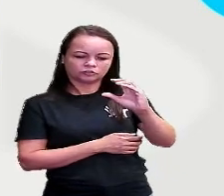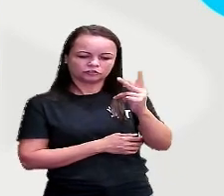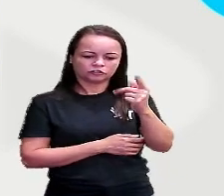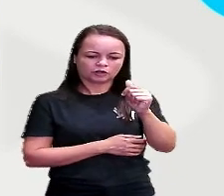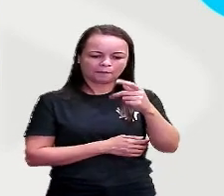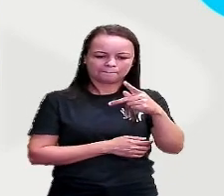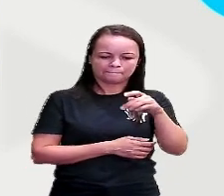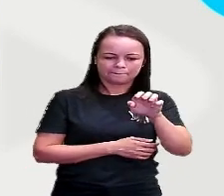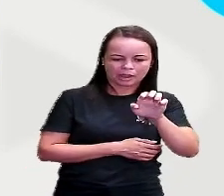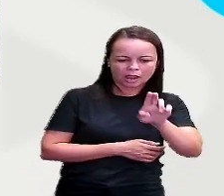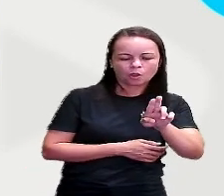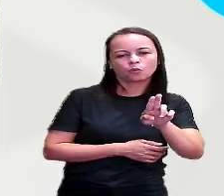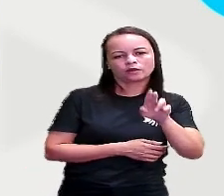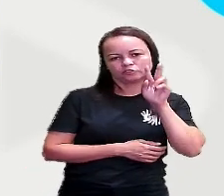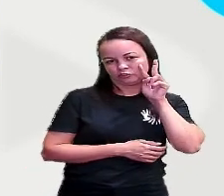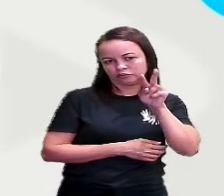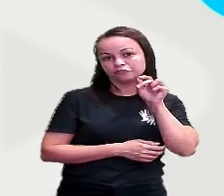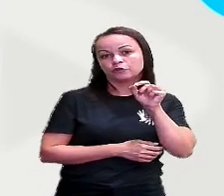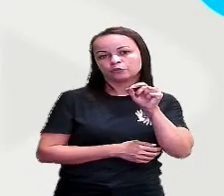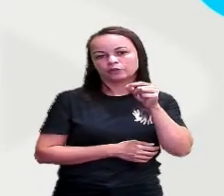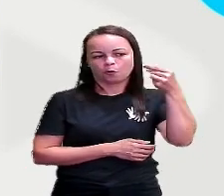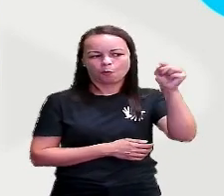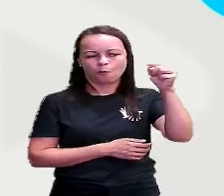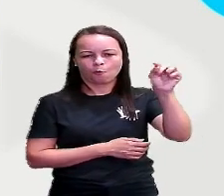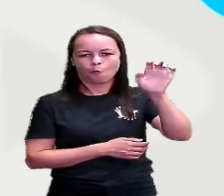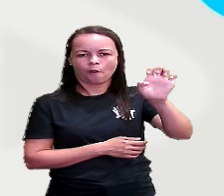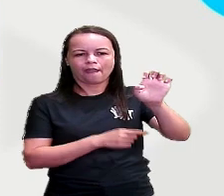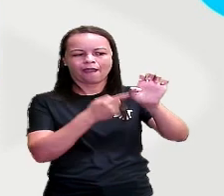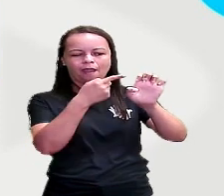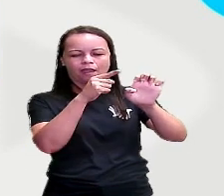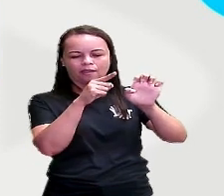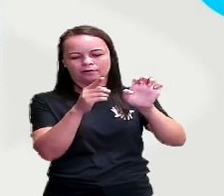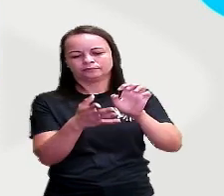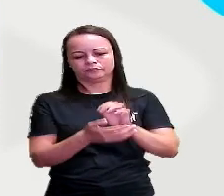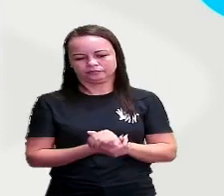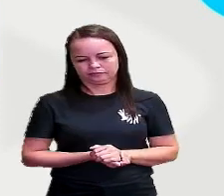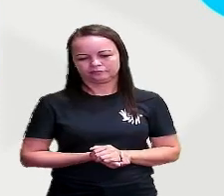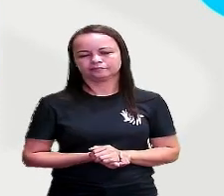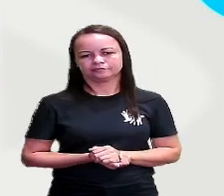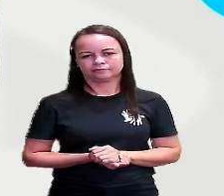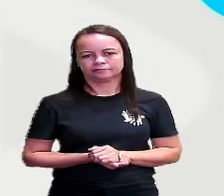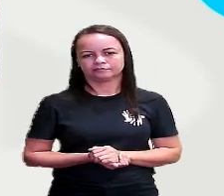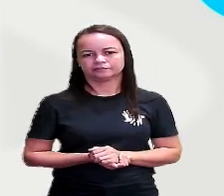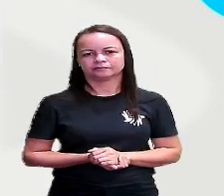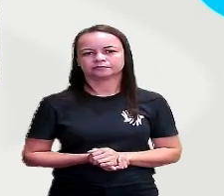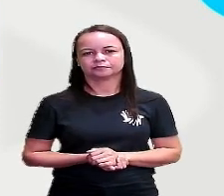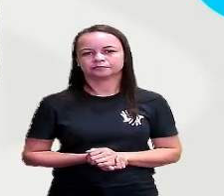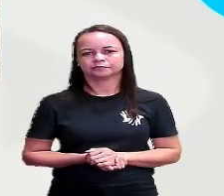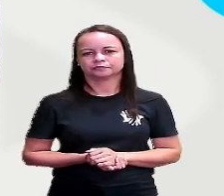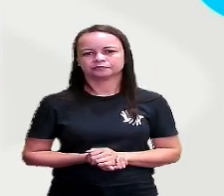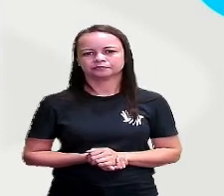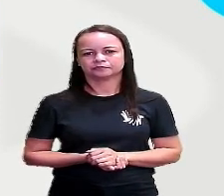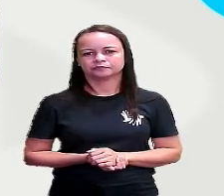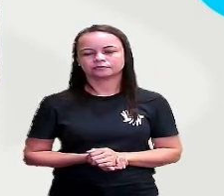ó, é o E, vai ser acentuado, ó, termina em U, chapéu.